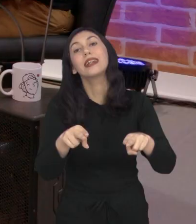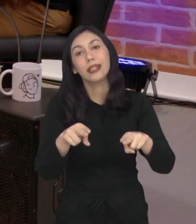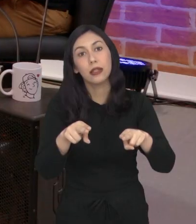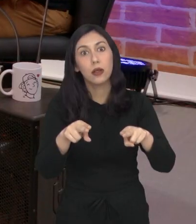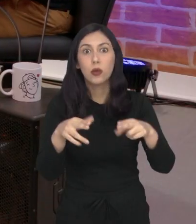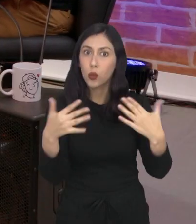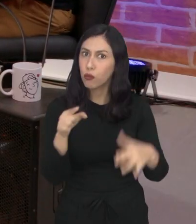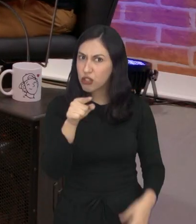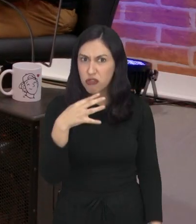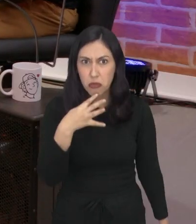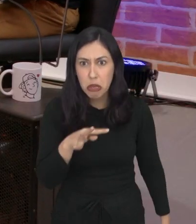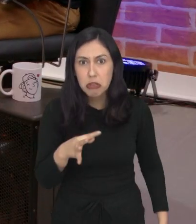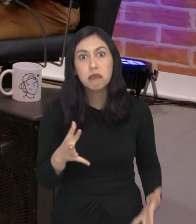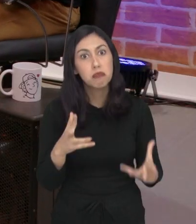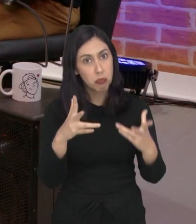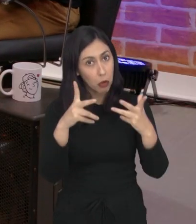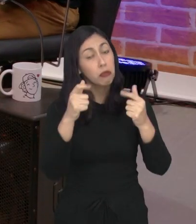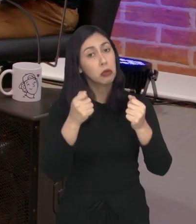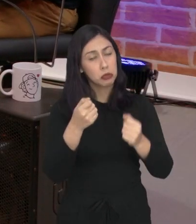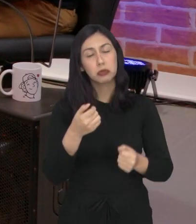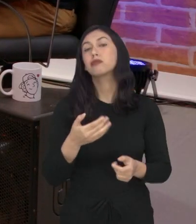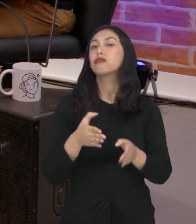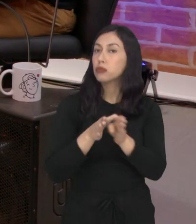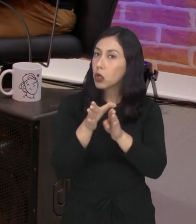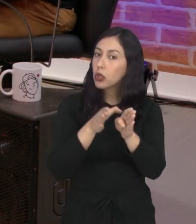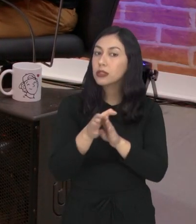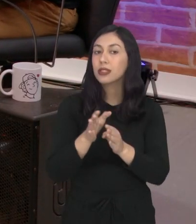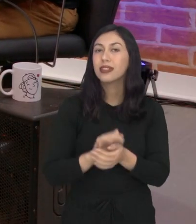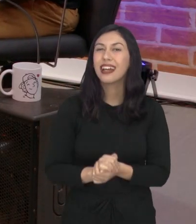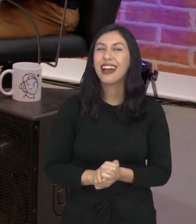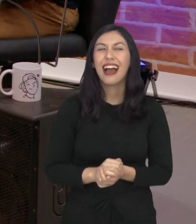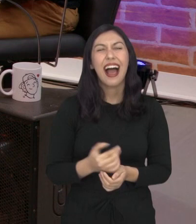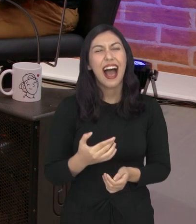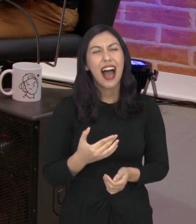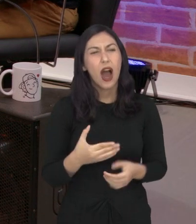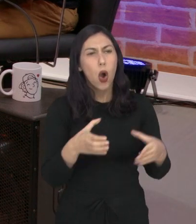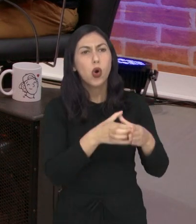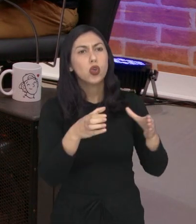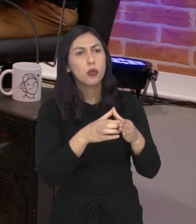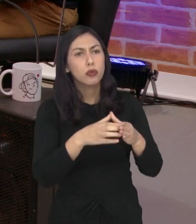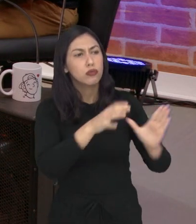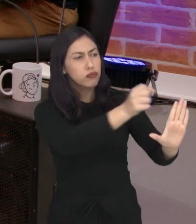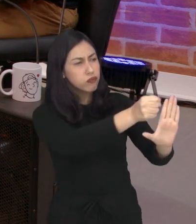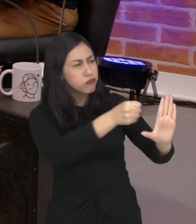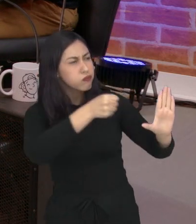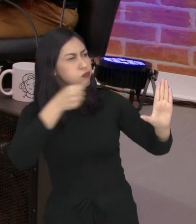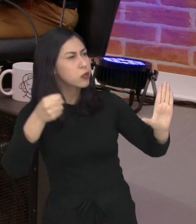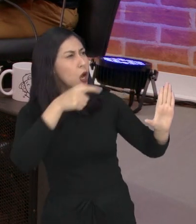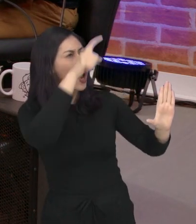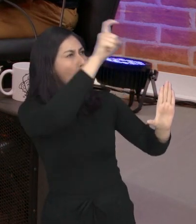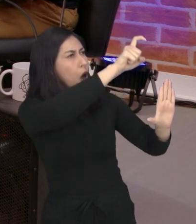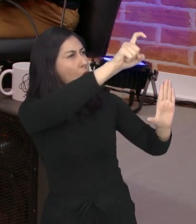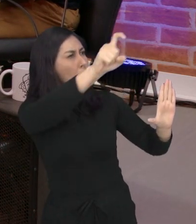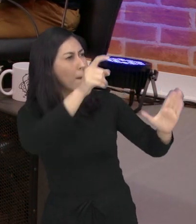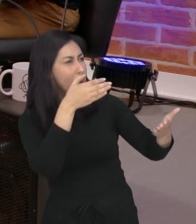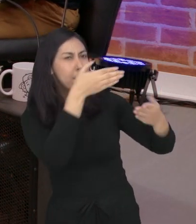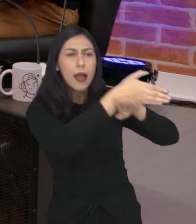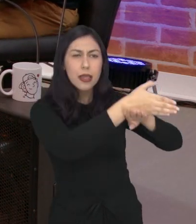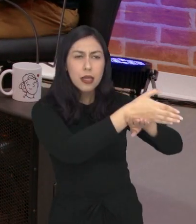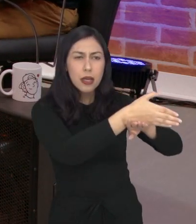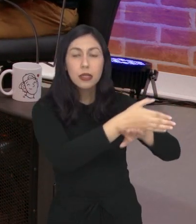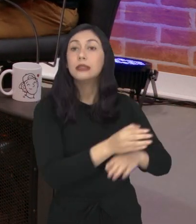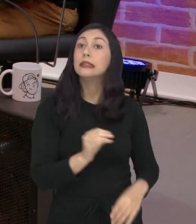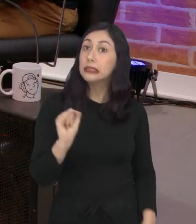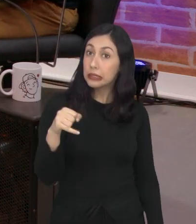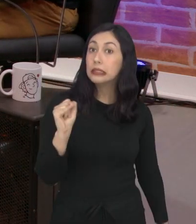É maravilhoso. Se vocês não conhecem, eu recomendo muito, muito ler. Que As Crônicas de Nárnia é aquela galera que entra no guarda-roupa, né? Exatamente. Que